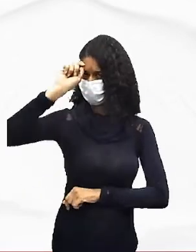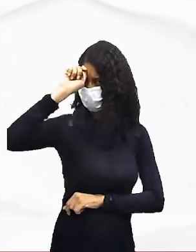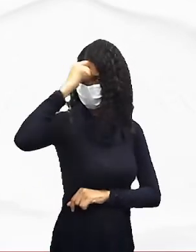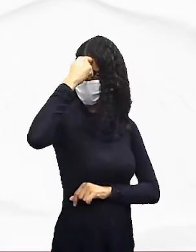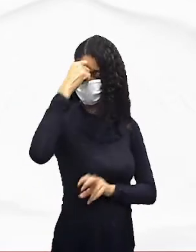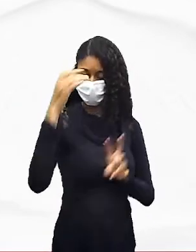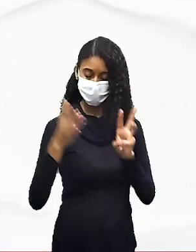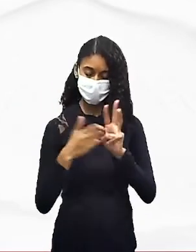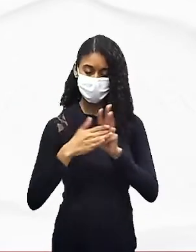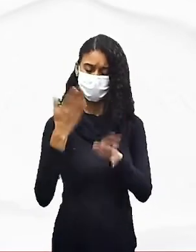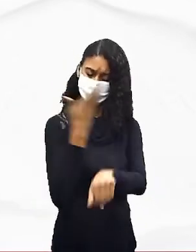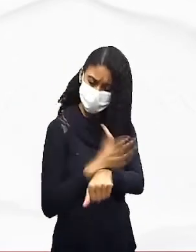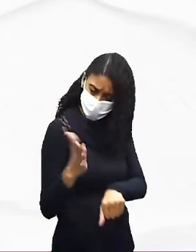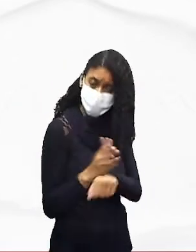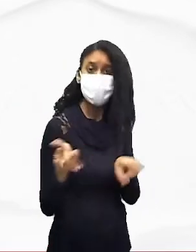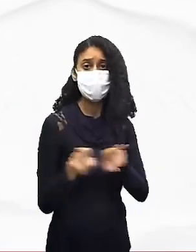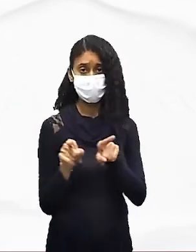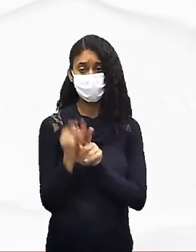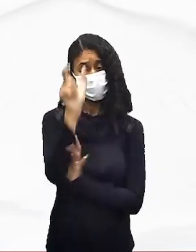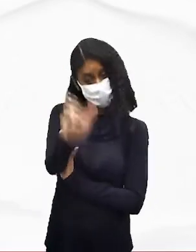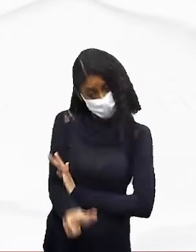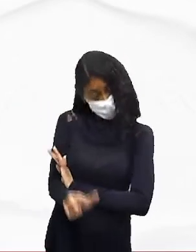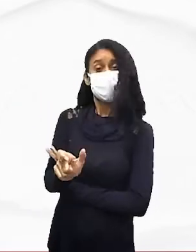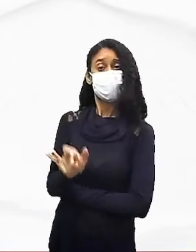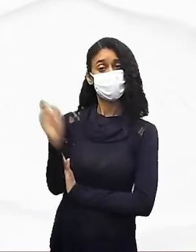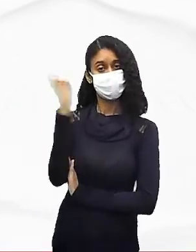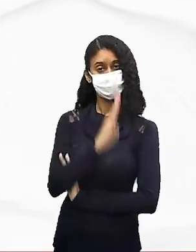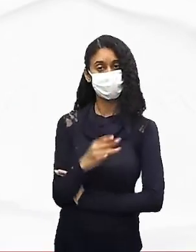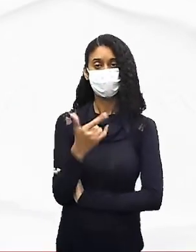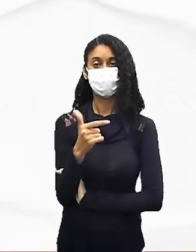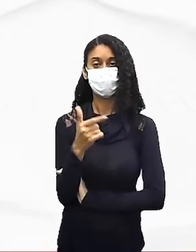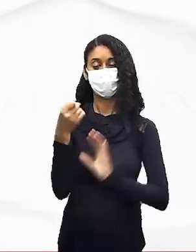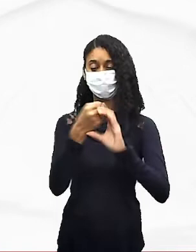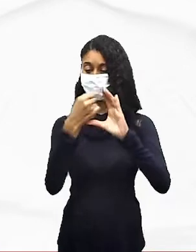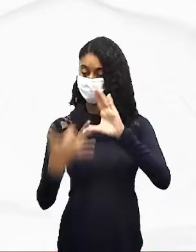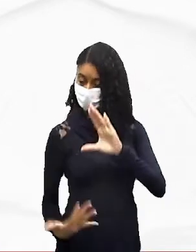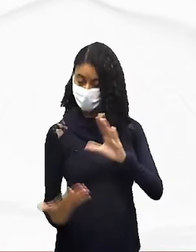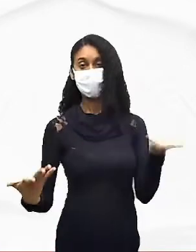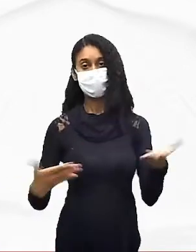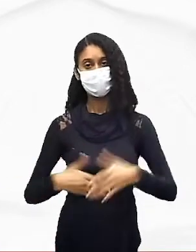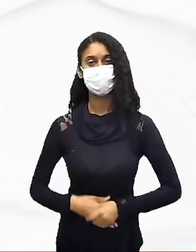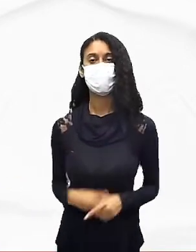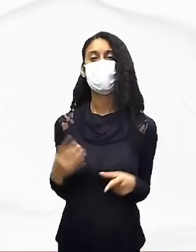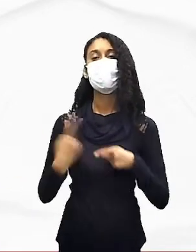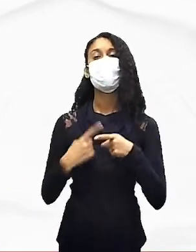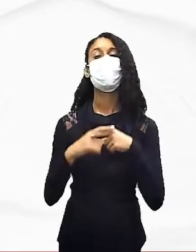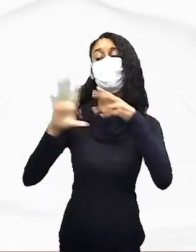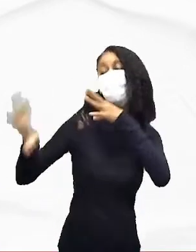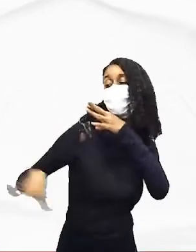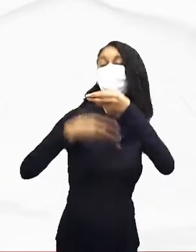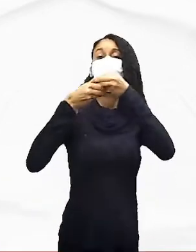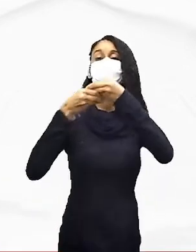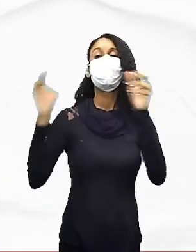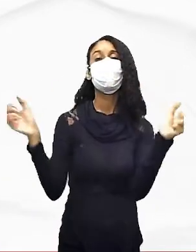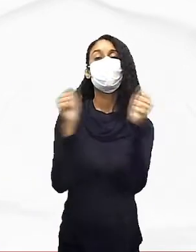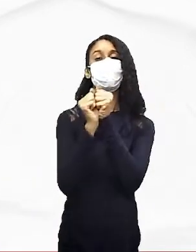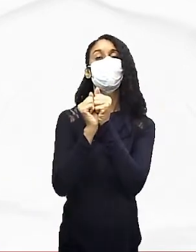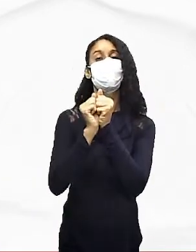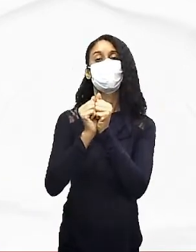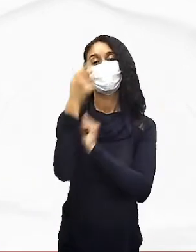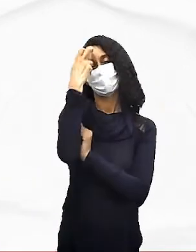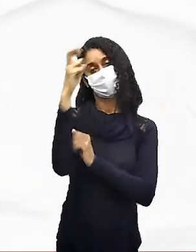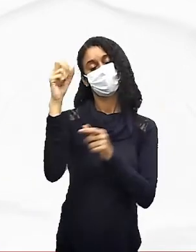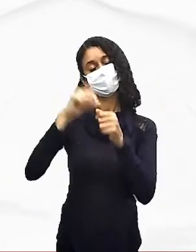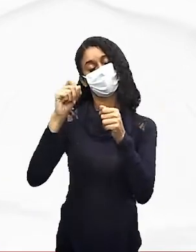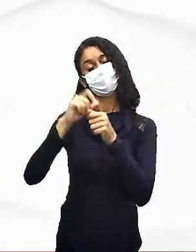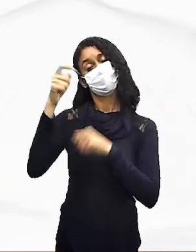do branco, né, do personagem brasileiro, que não tinha característica, porque era o somatório das culturas que fizeram o